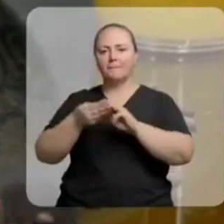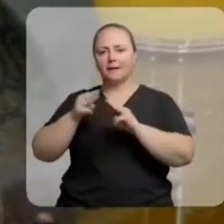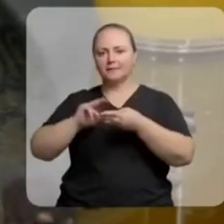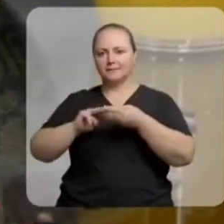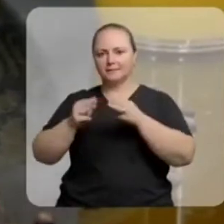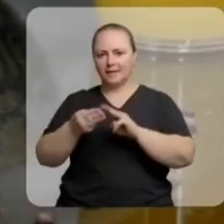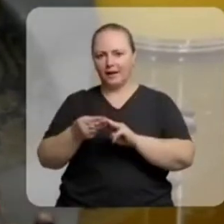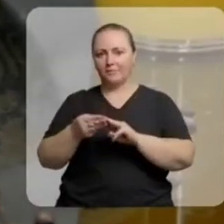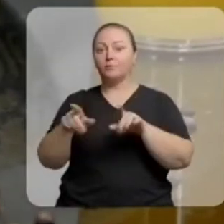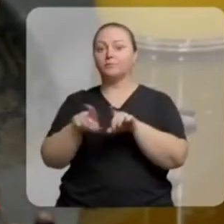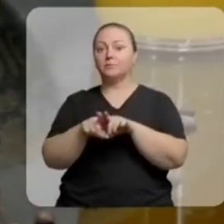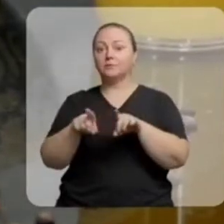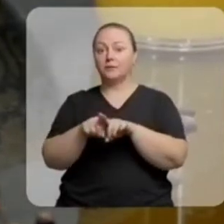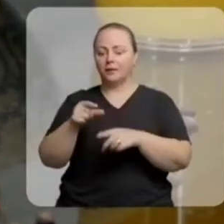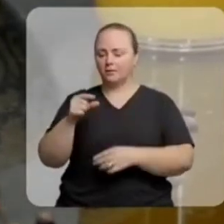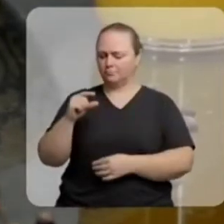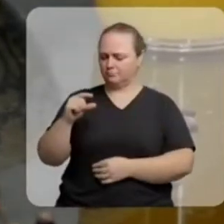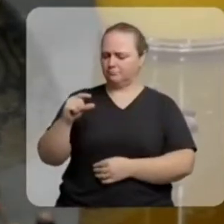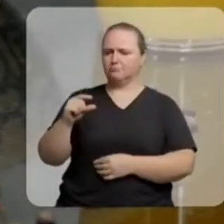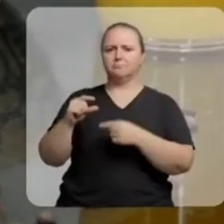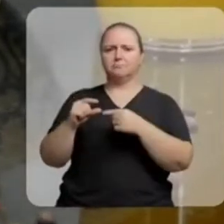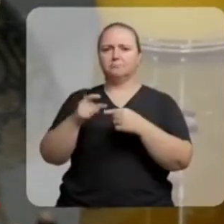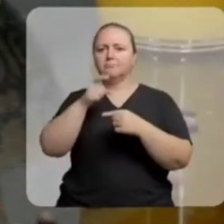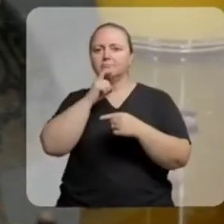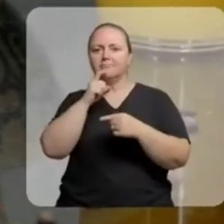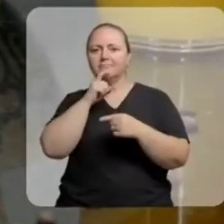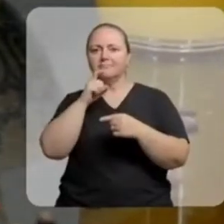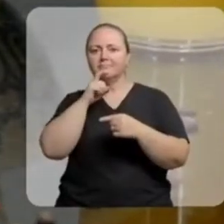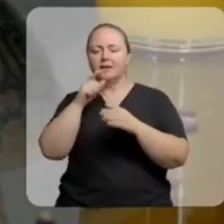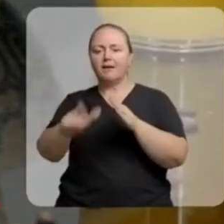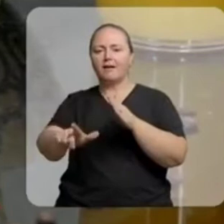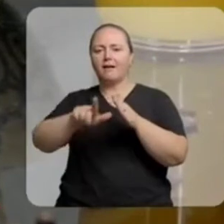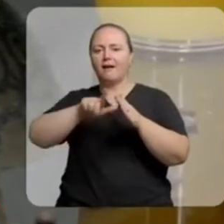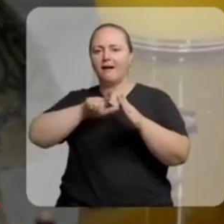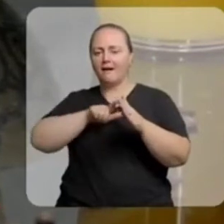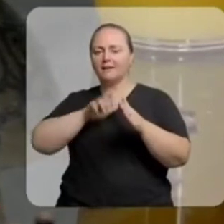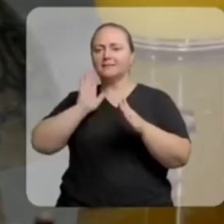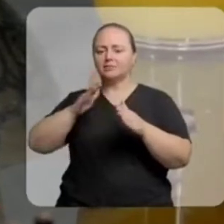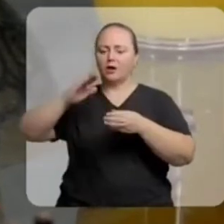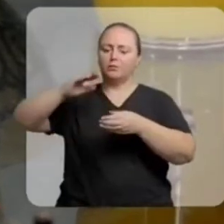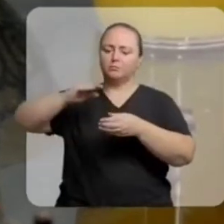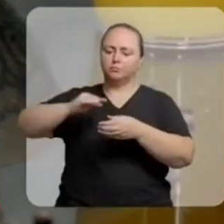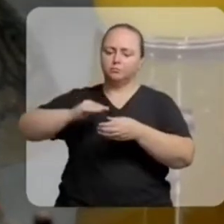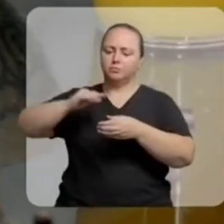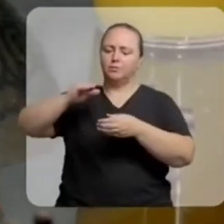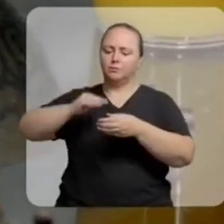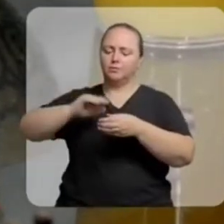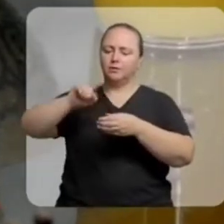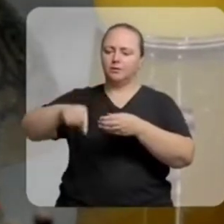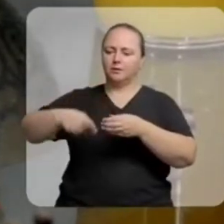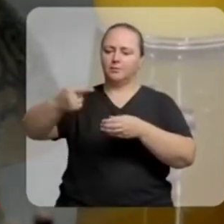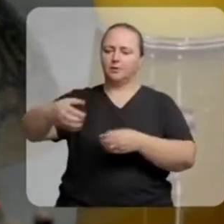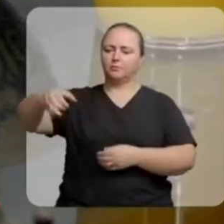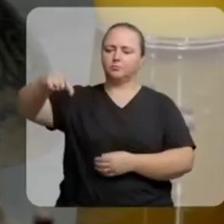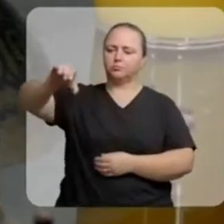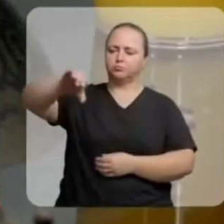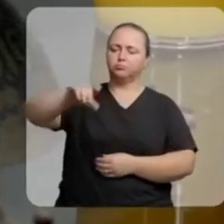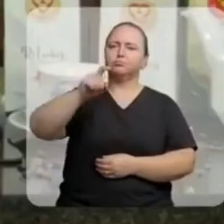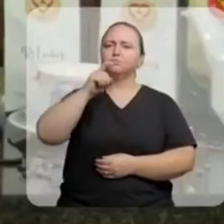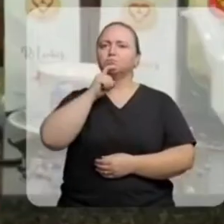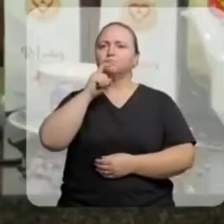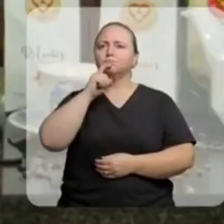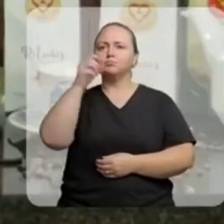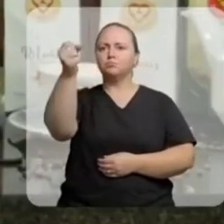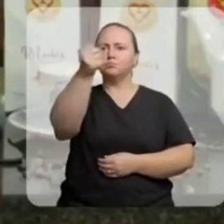café, como eu comentei anteriormente. Eu preparei no processo de prensa francesa, congelei, mas você